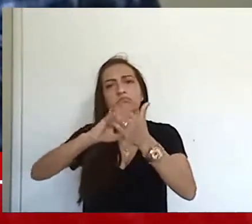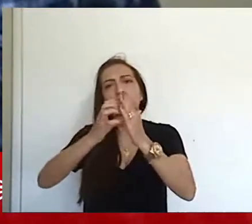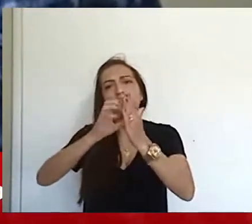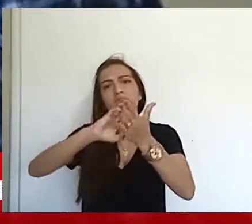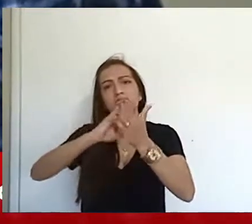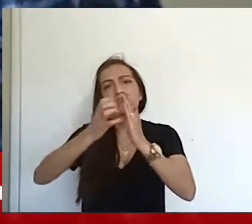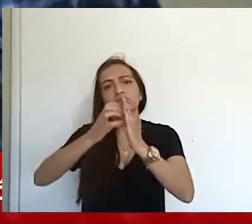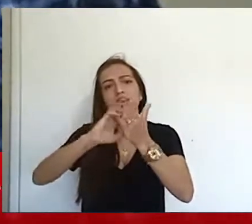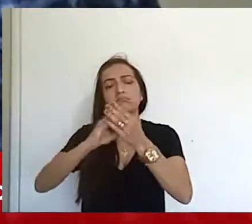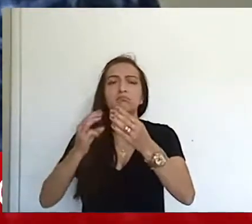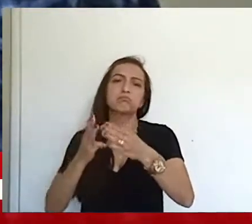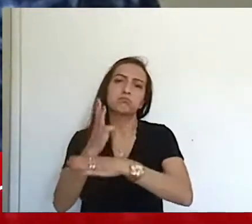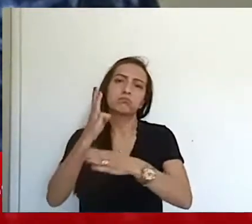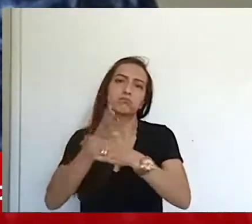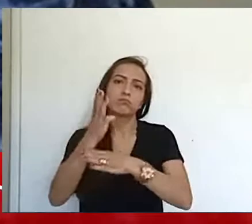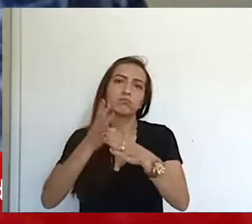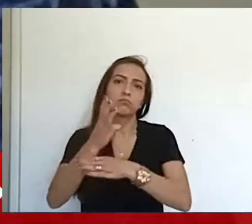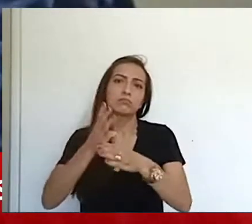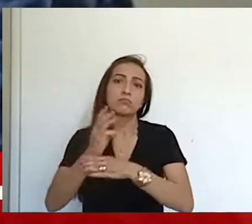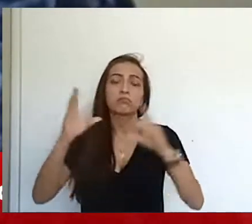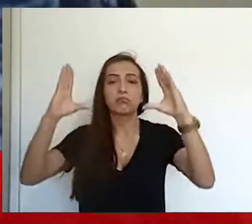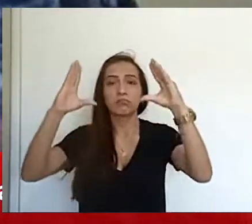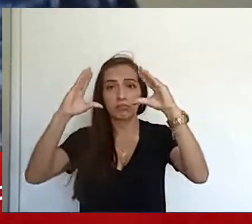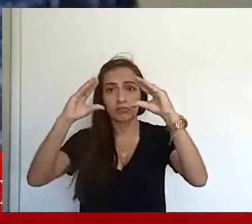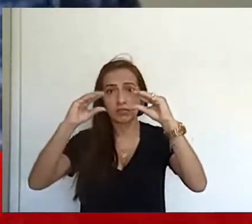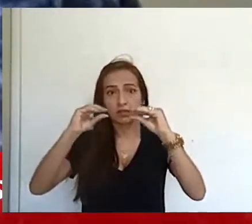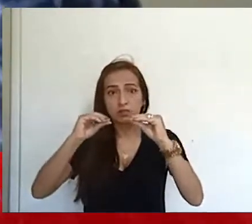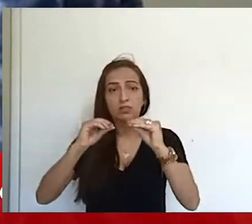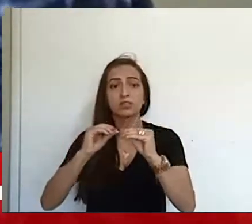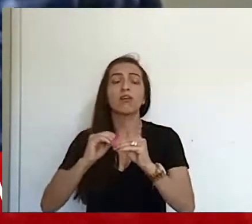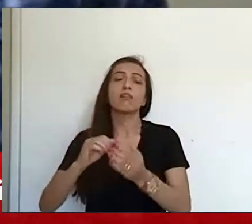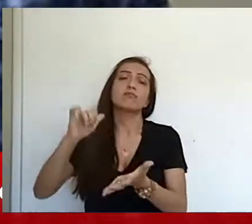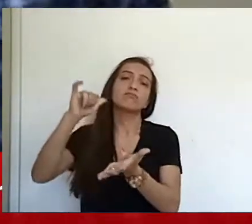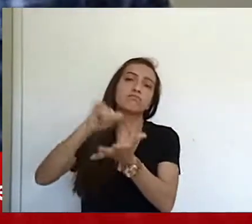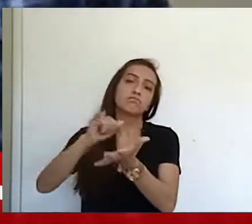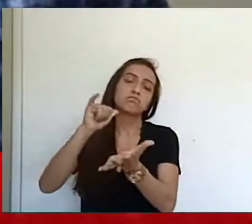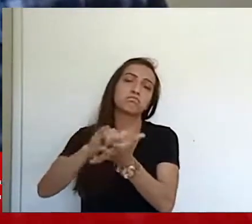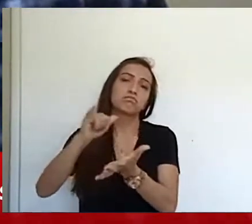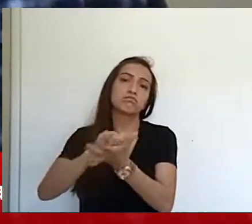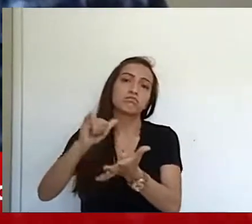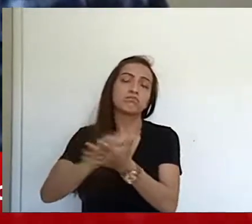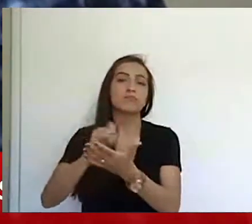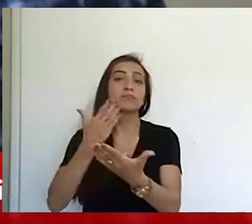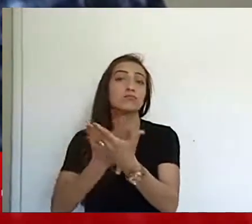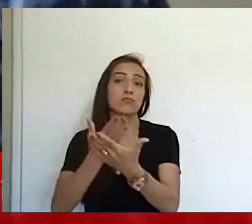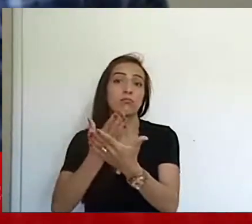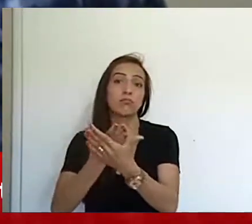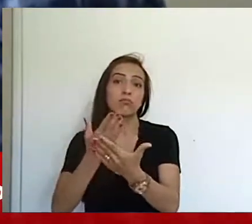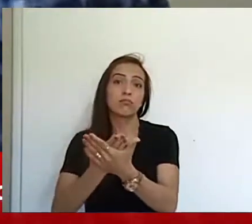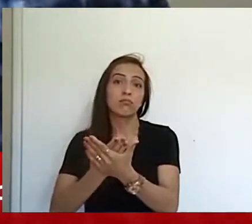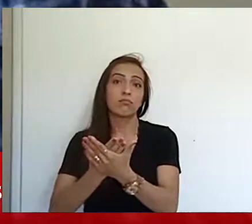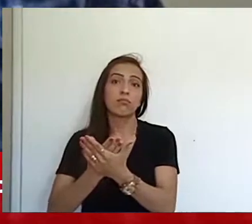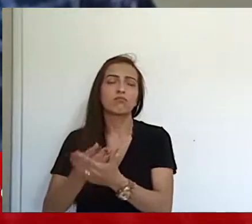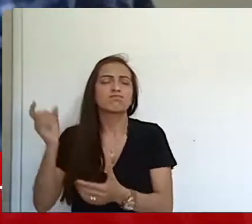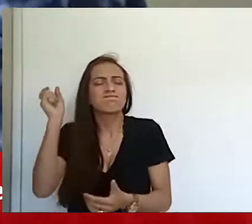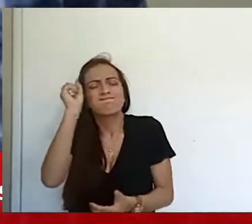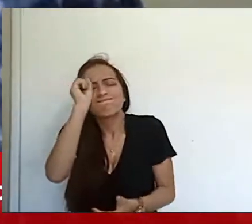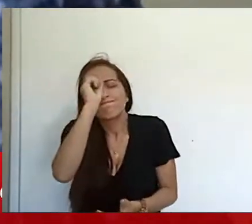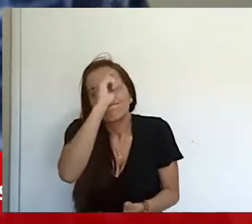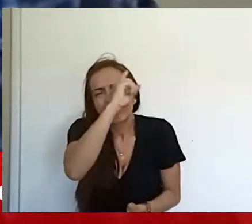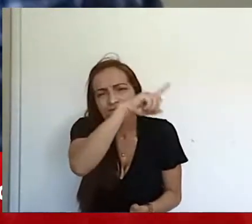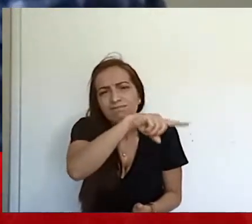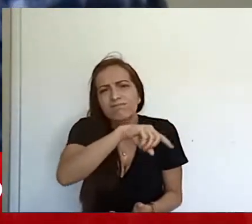Então, para baixar vídeo, como as orientações das teleaulas, das aulas online, ficava dificultoso para a gente, né? Com dificuldade para a